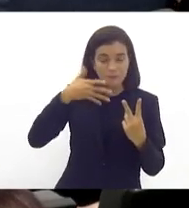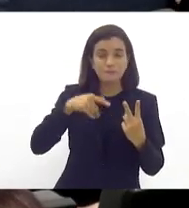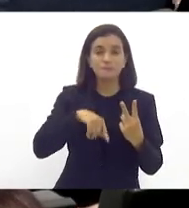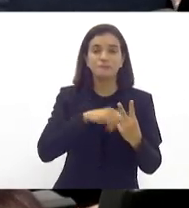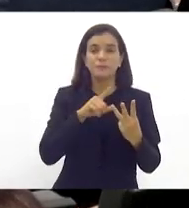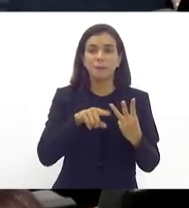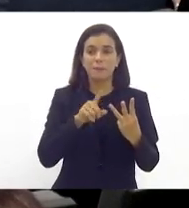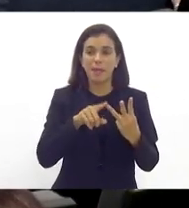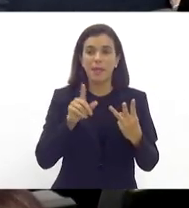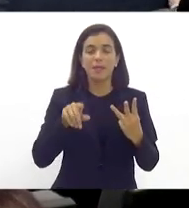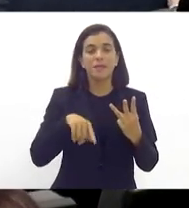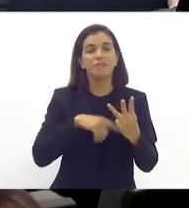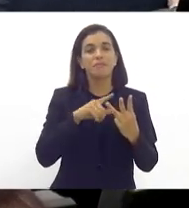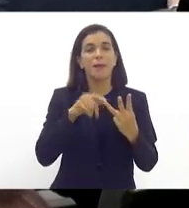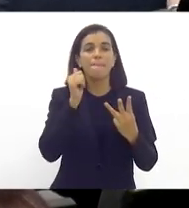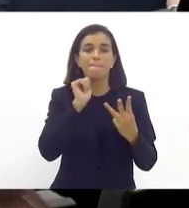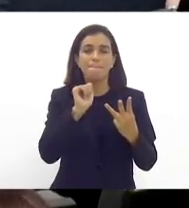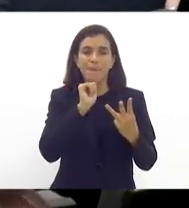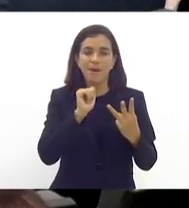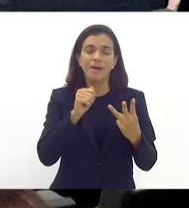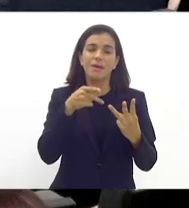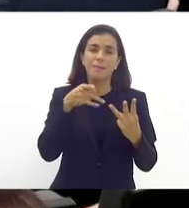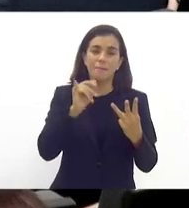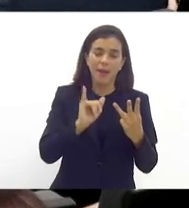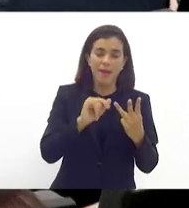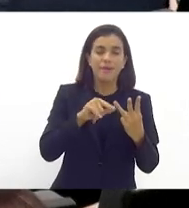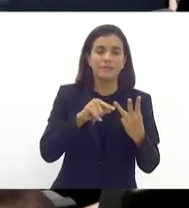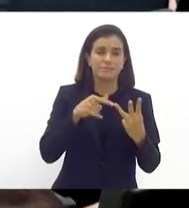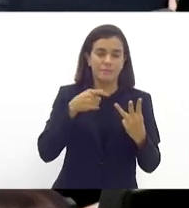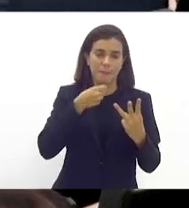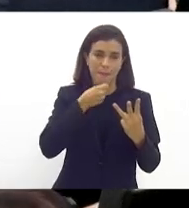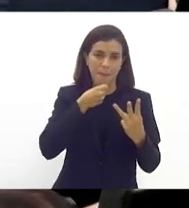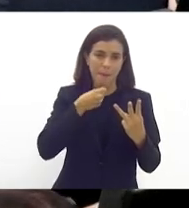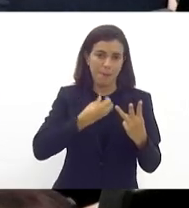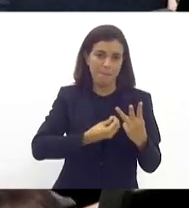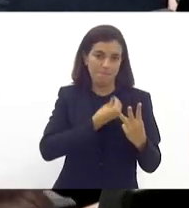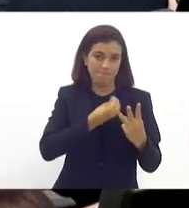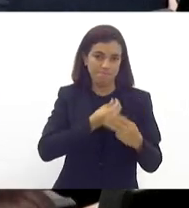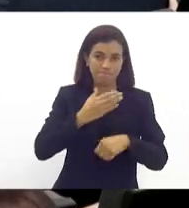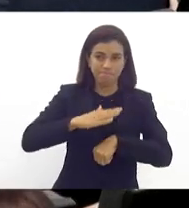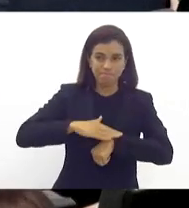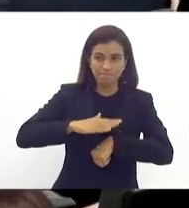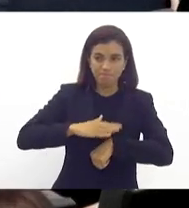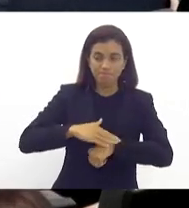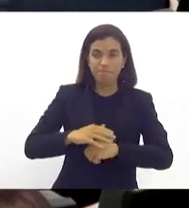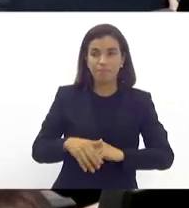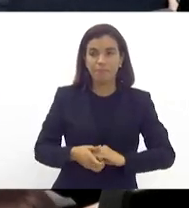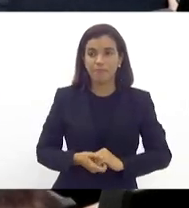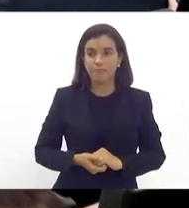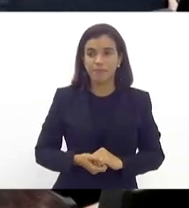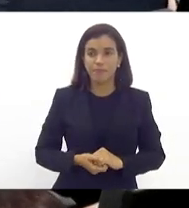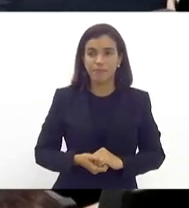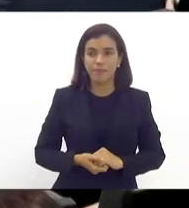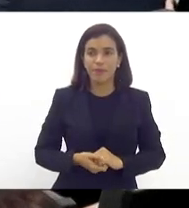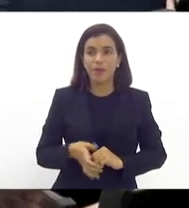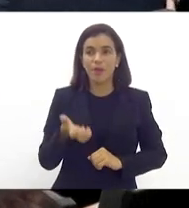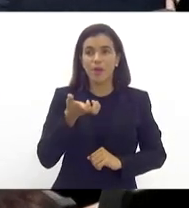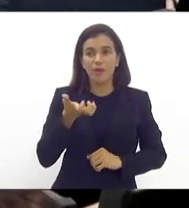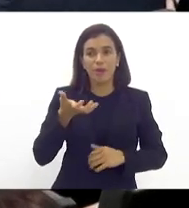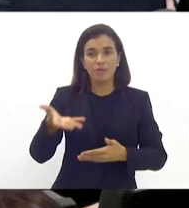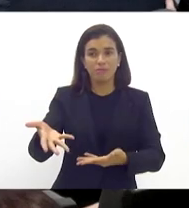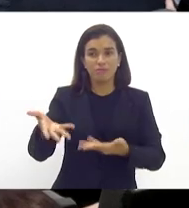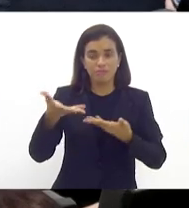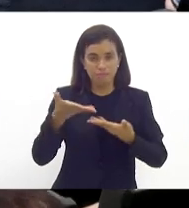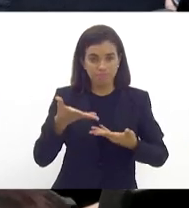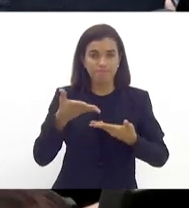pais a gente vai abrir de fato o microfone para que todos possam participar desse momento eu queria pedir uma uma palavra ao nosso amigo